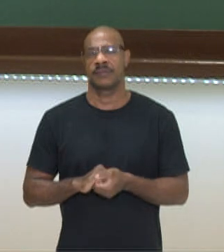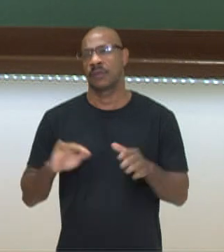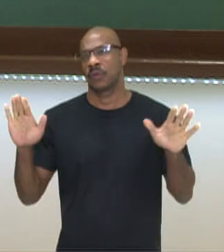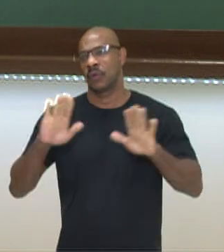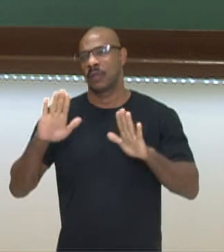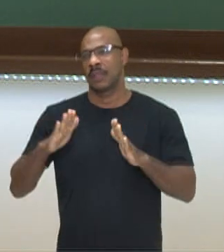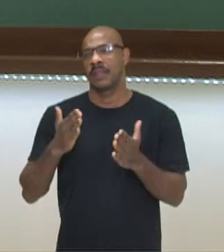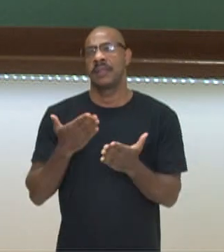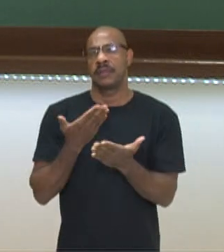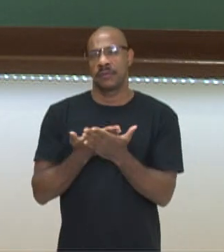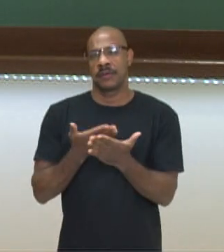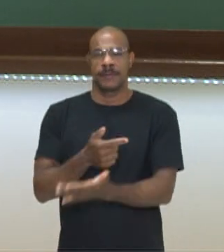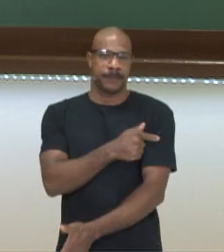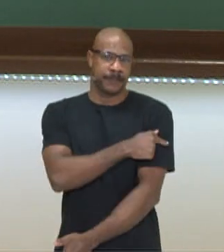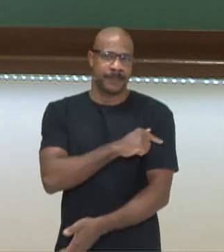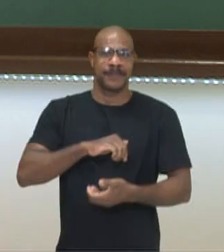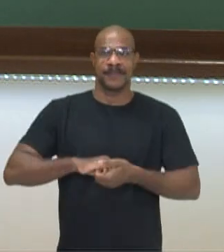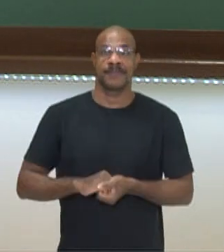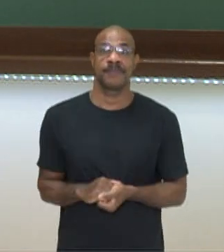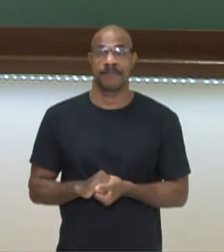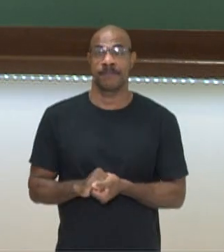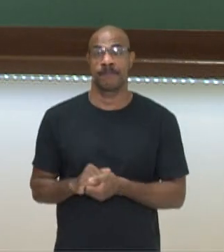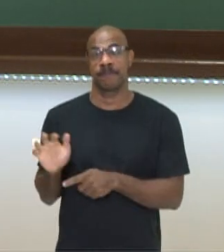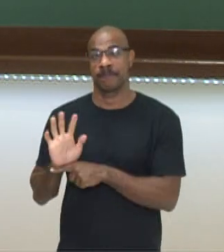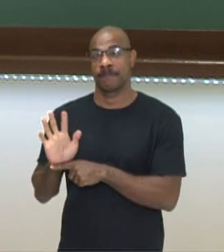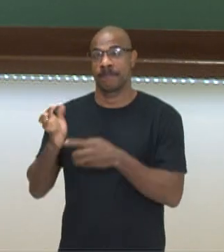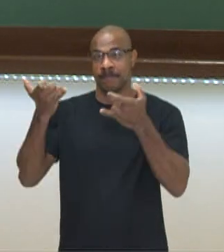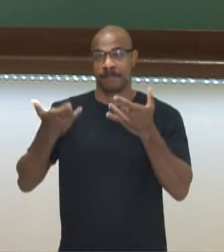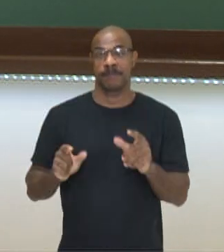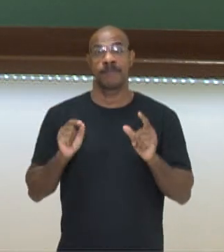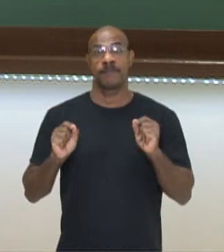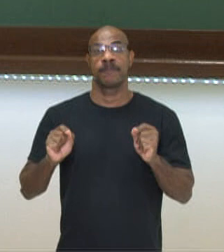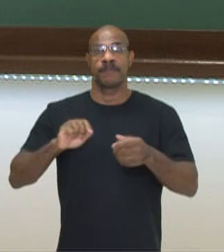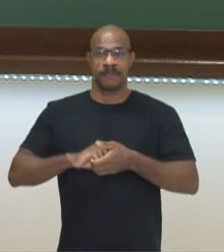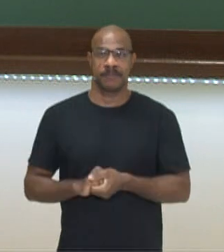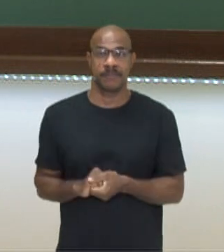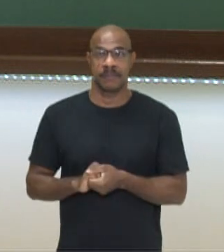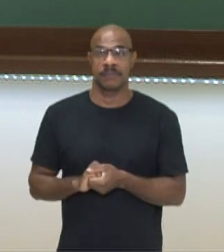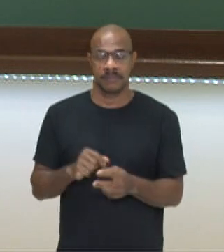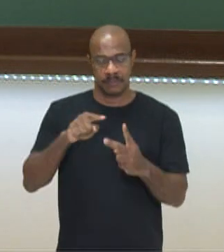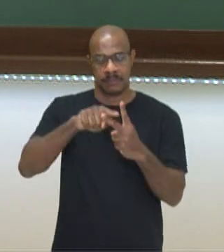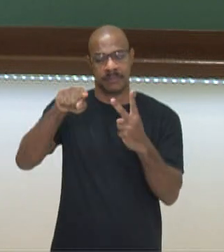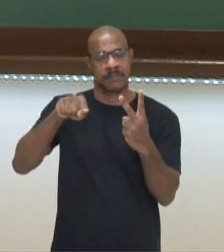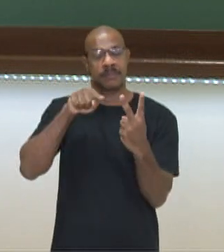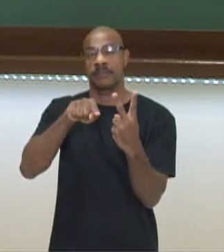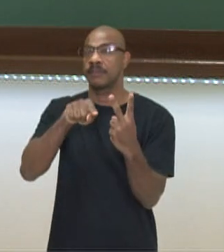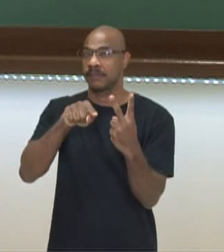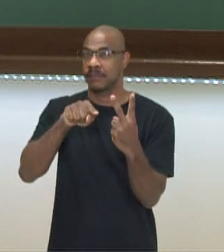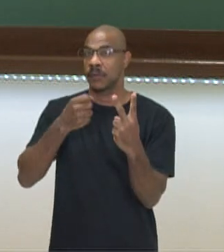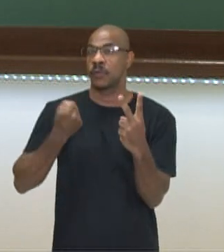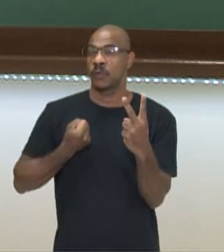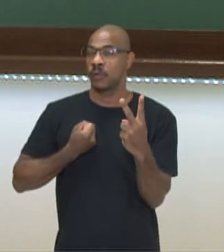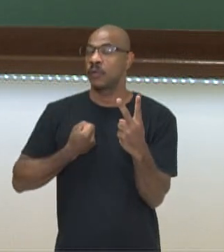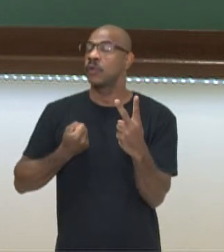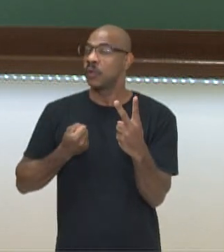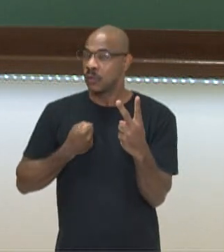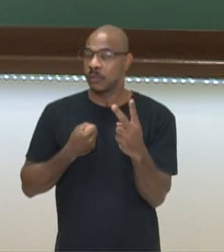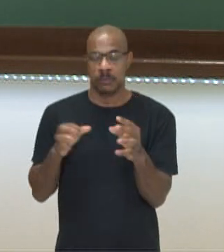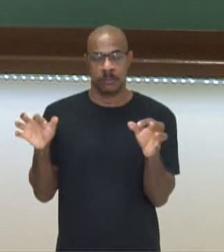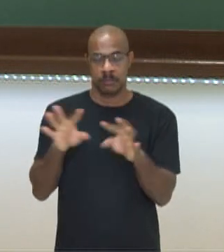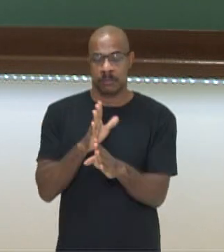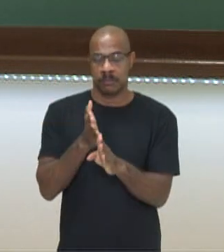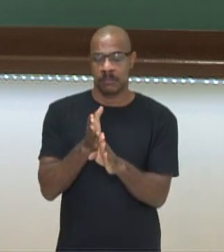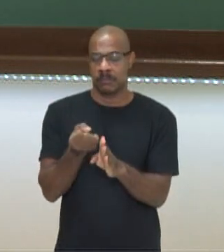Olá, estudantes do 7º ano! Neste vídeo, vamos falar sobre raiz quadrada dos números